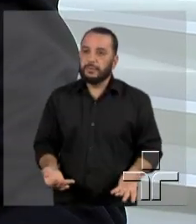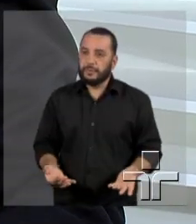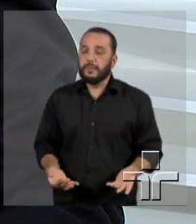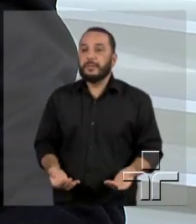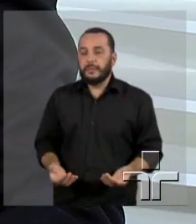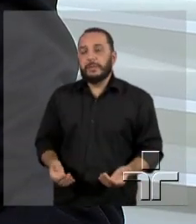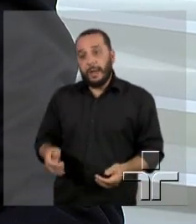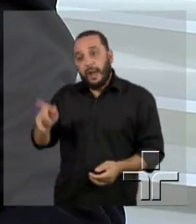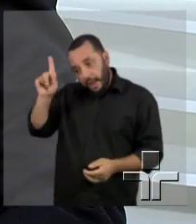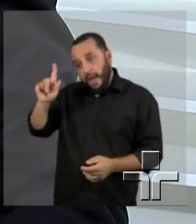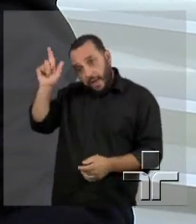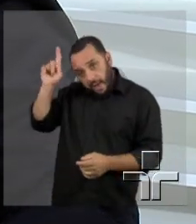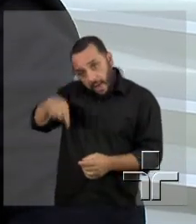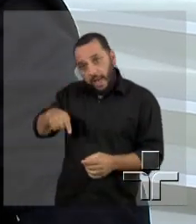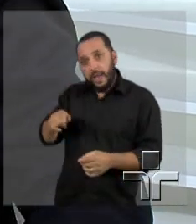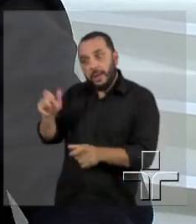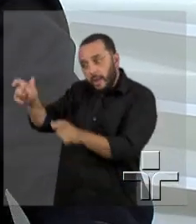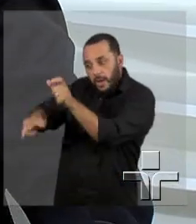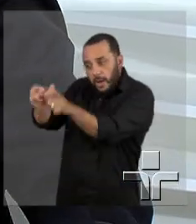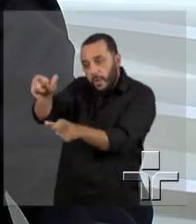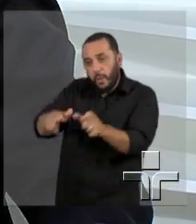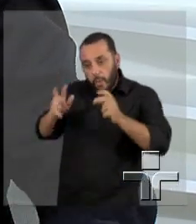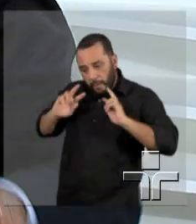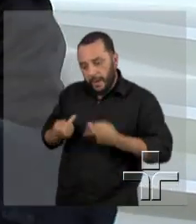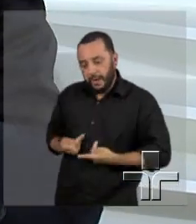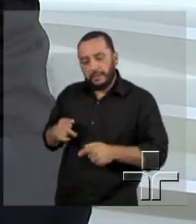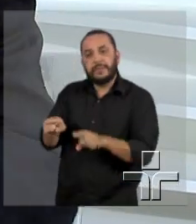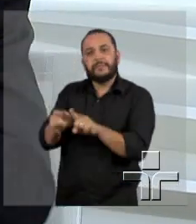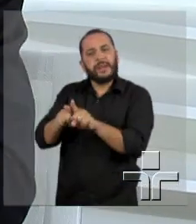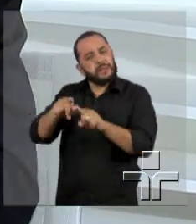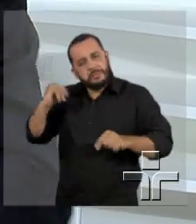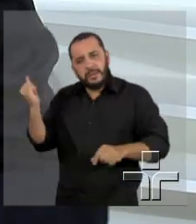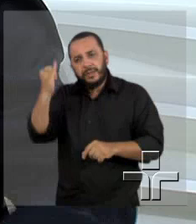humanos, e mais do que isso, ali no artigo 5º, são chamados de fundamentais, do